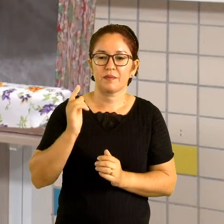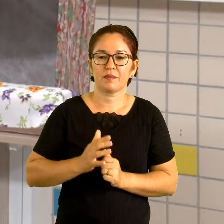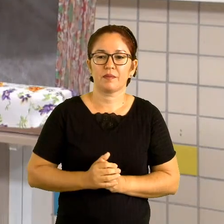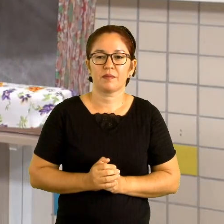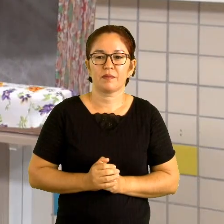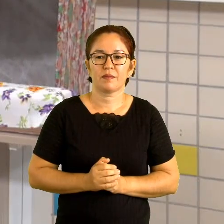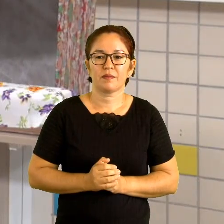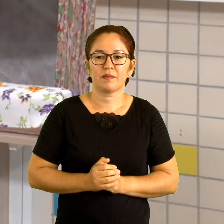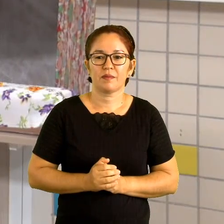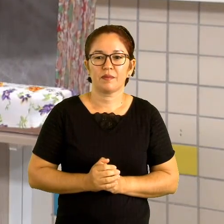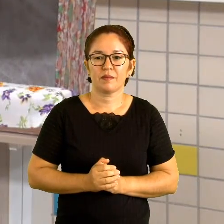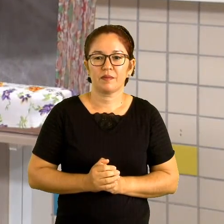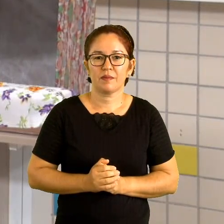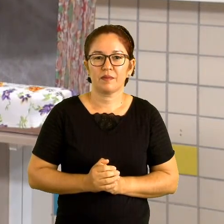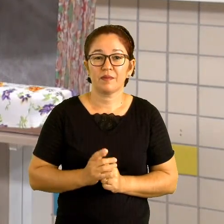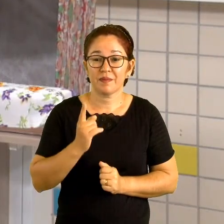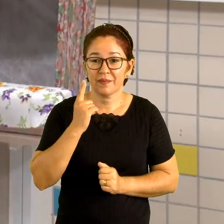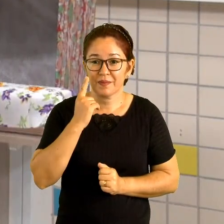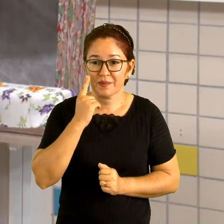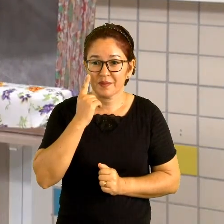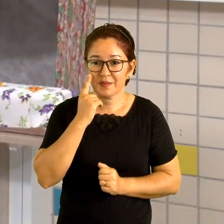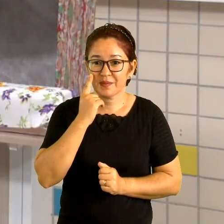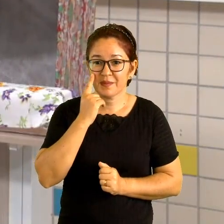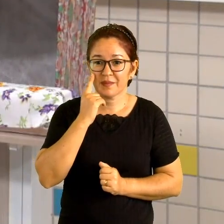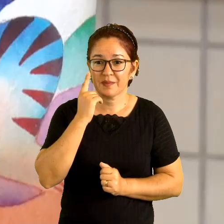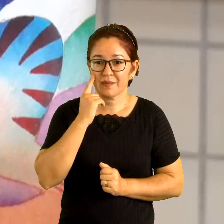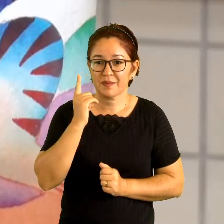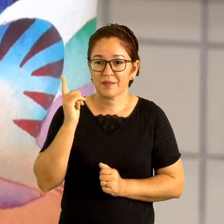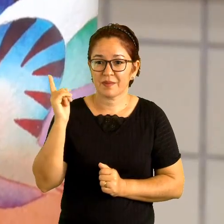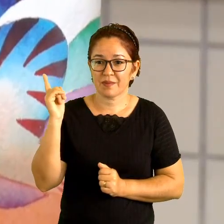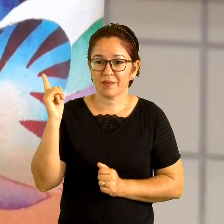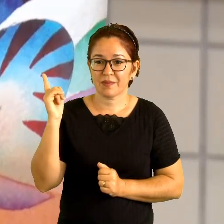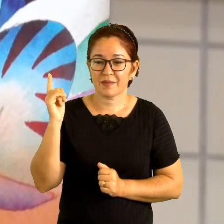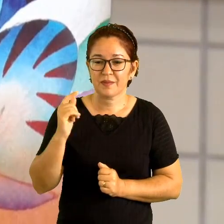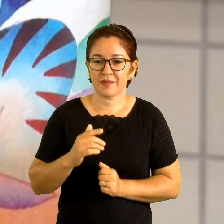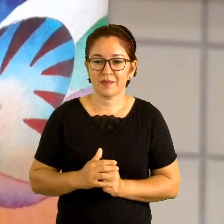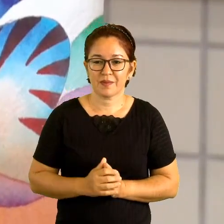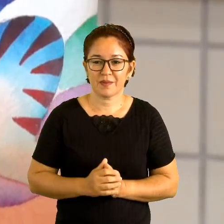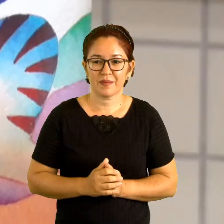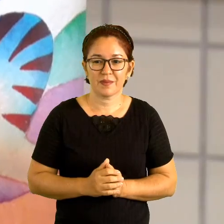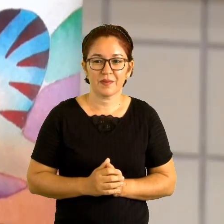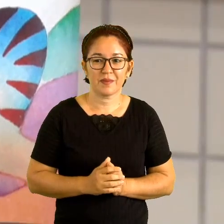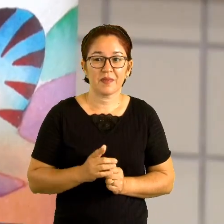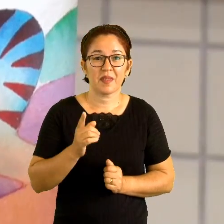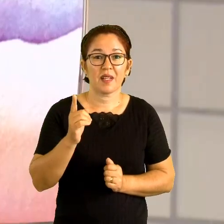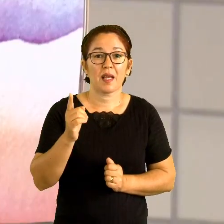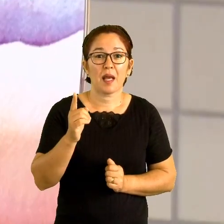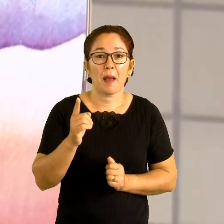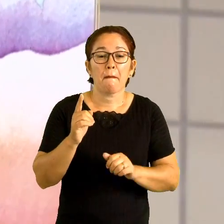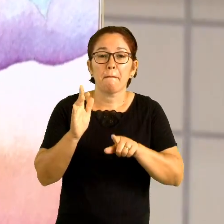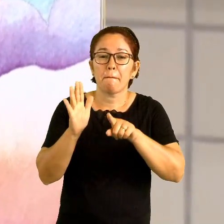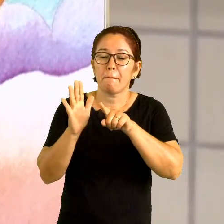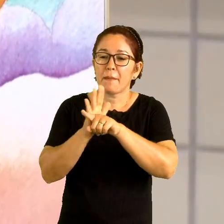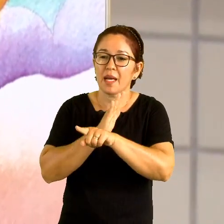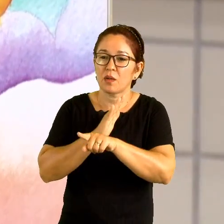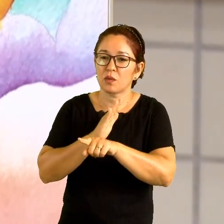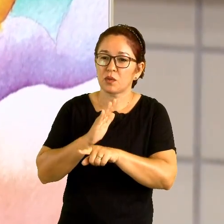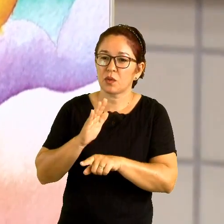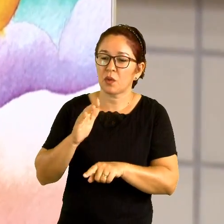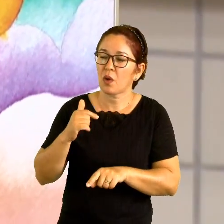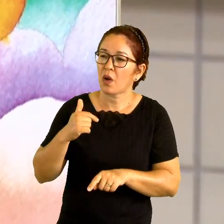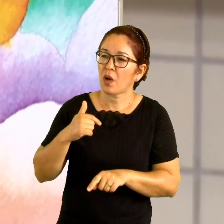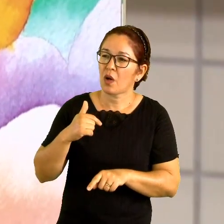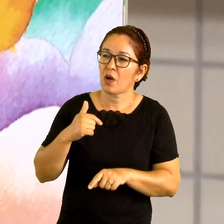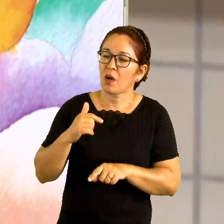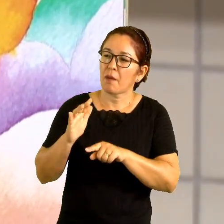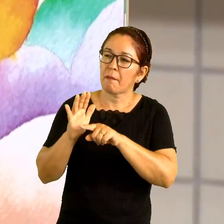ele pergunta para o pato se ele conseguia voar tão alto como o avião. Não foi isso? E ele foi ousado.